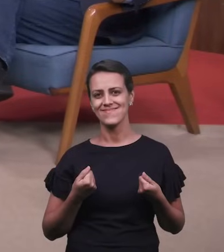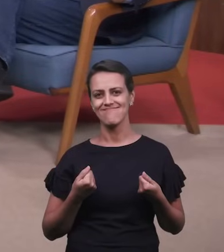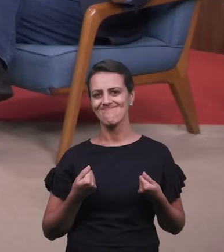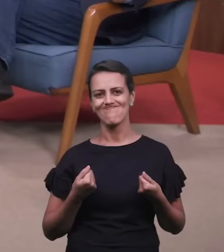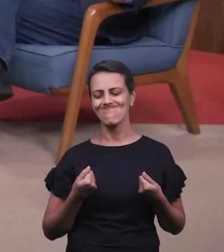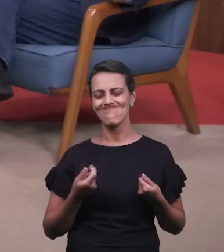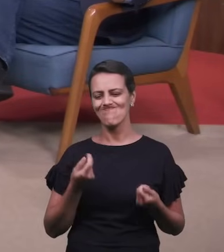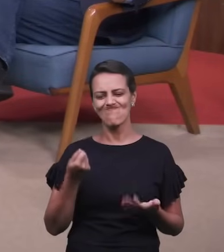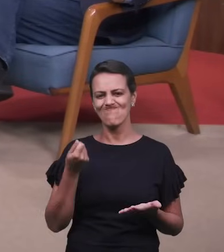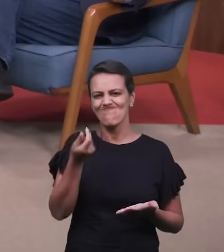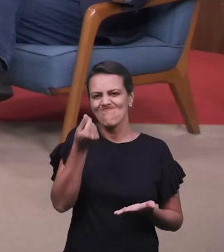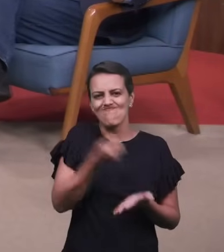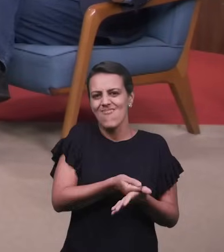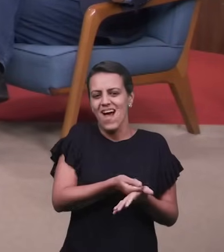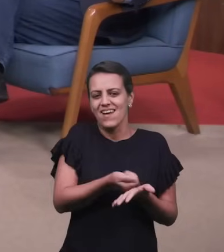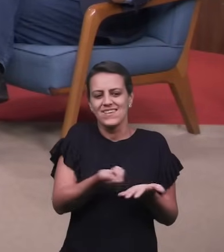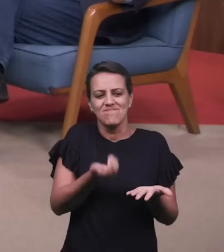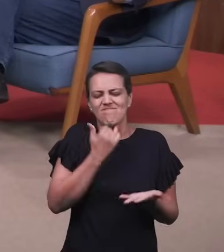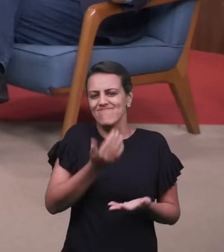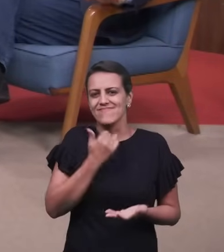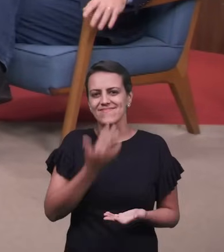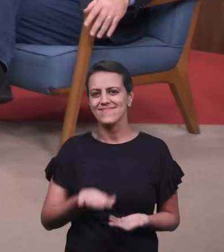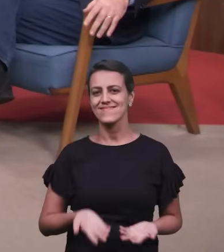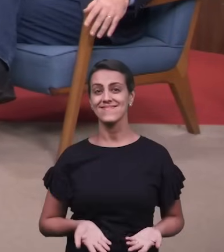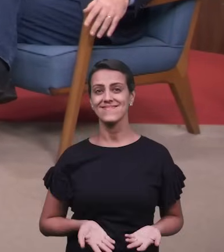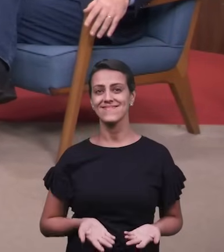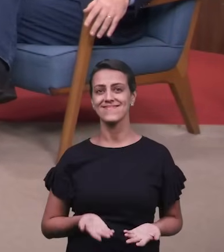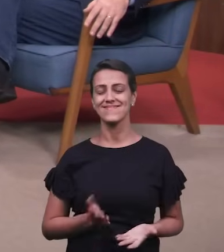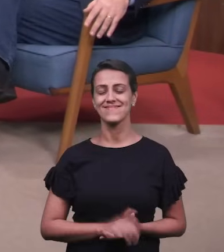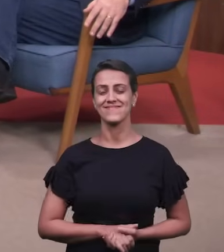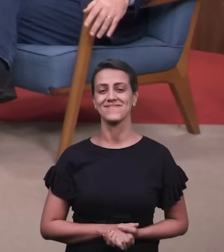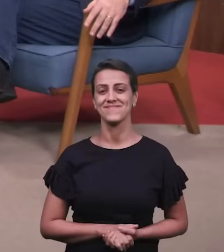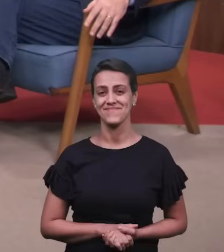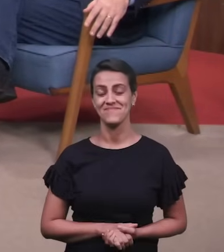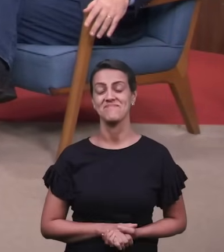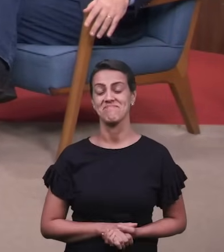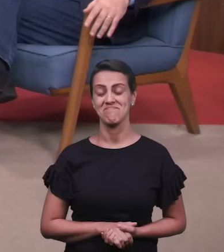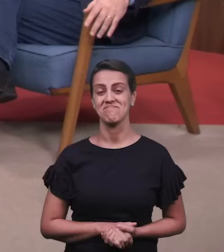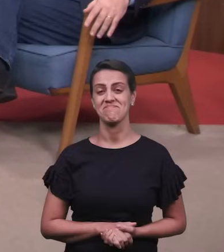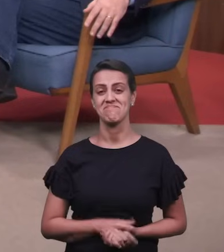assim, não tem preço. Não tem... Melhor um dia dos teus atos.